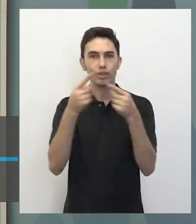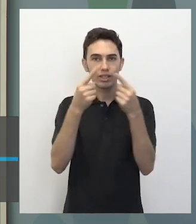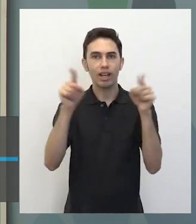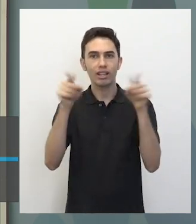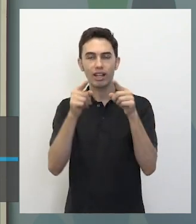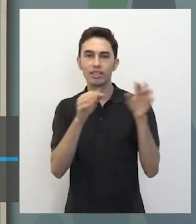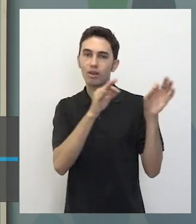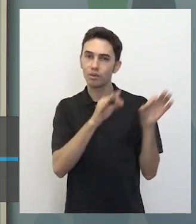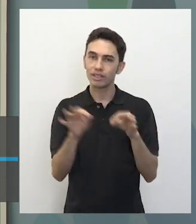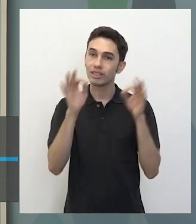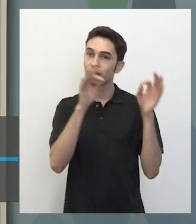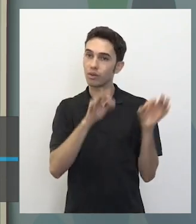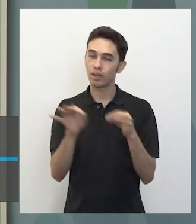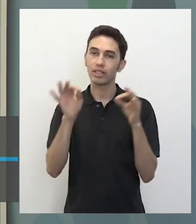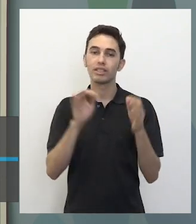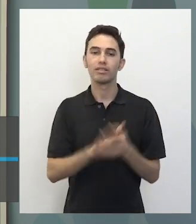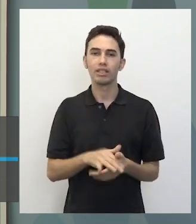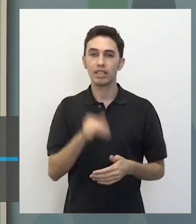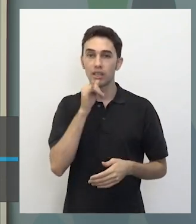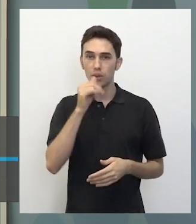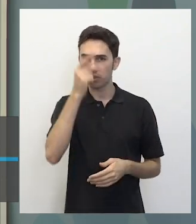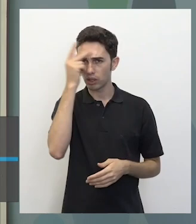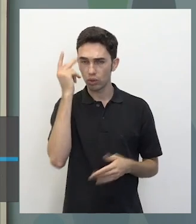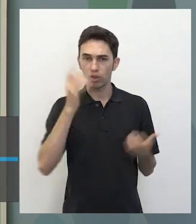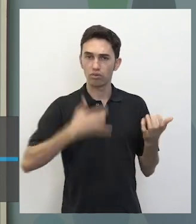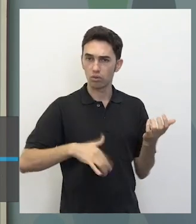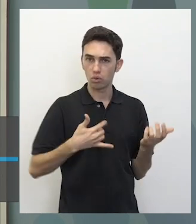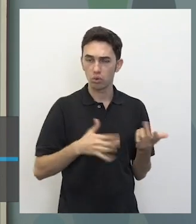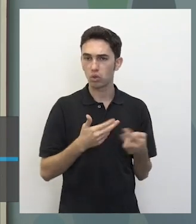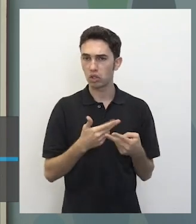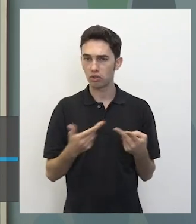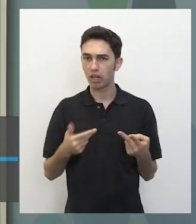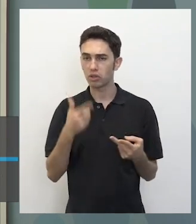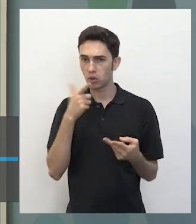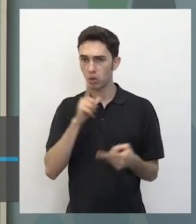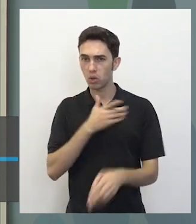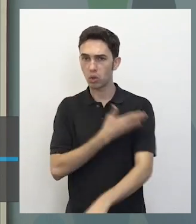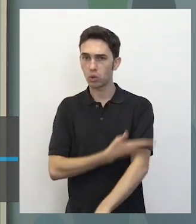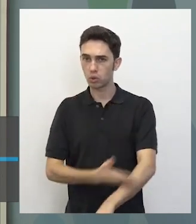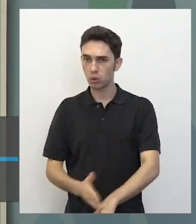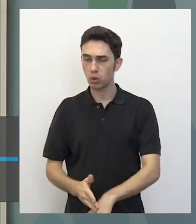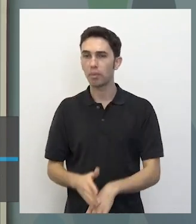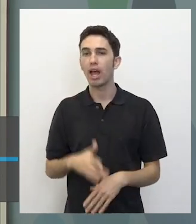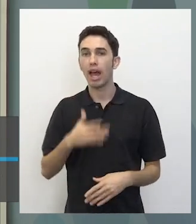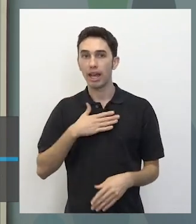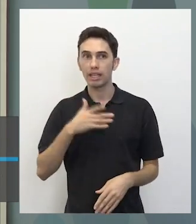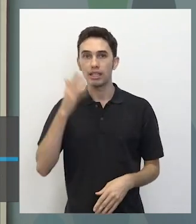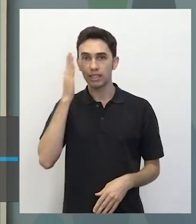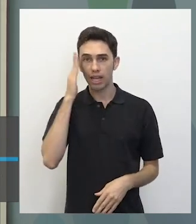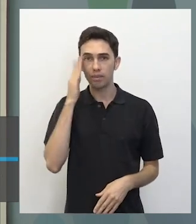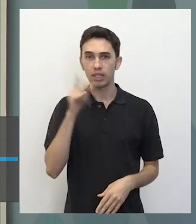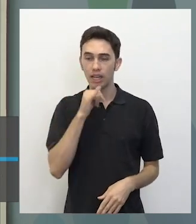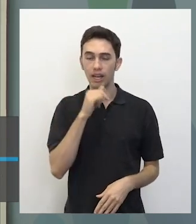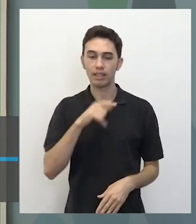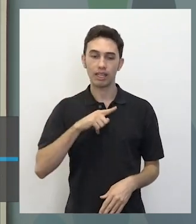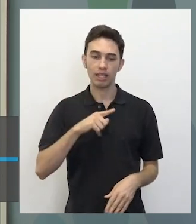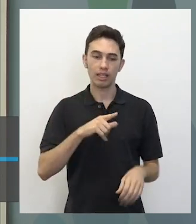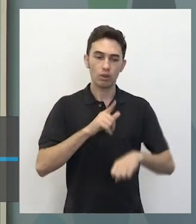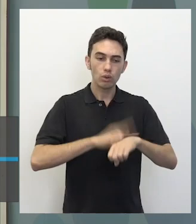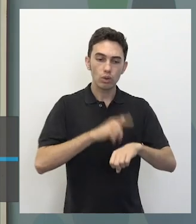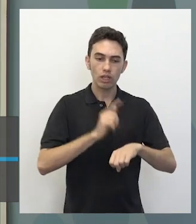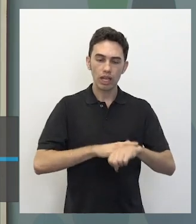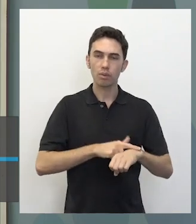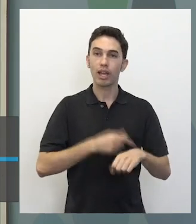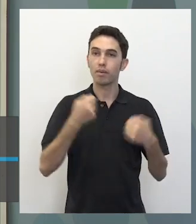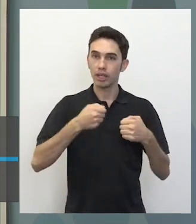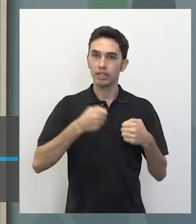uma sequência. Quem toca sabe disso. Tem um ritmo, ali tem um tempo musical e vai batendo sempre naquele mesmo tempo